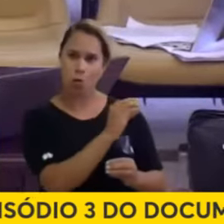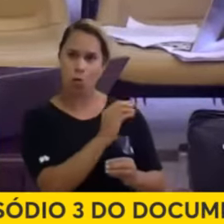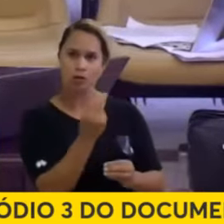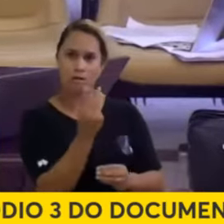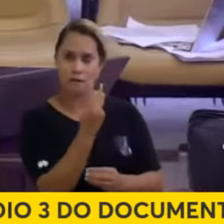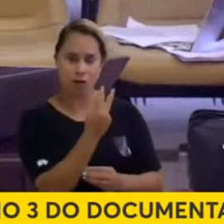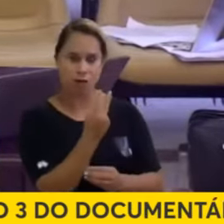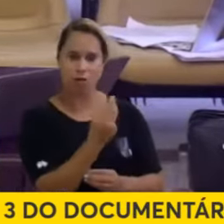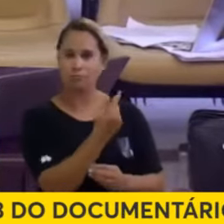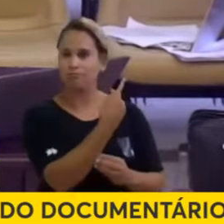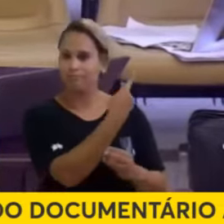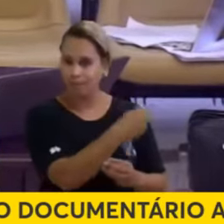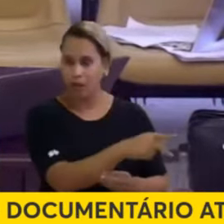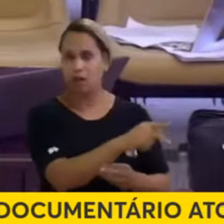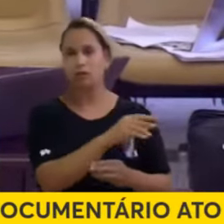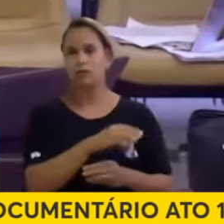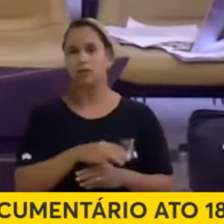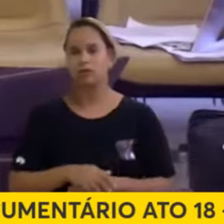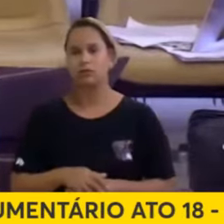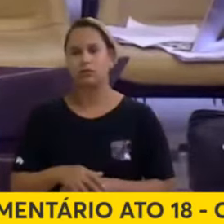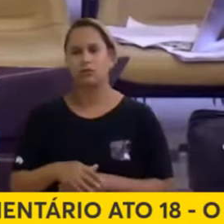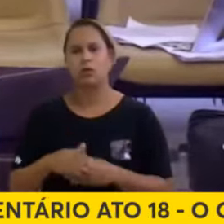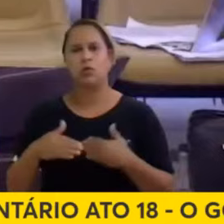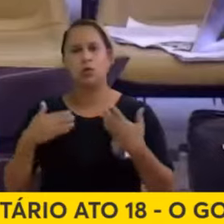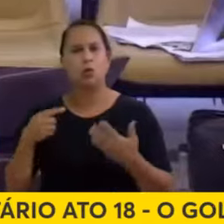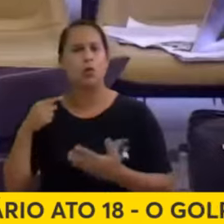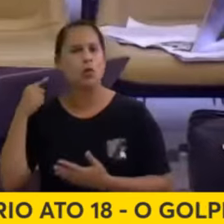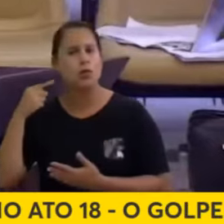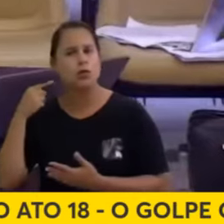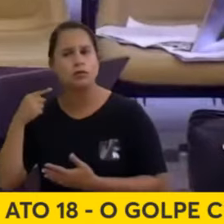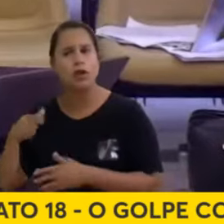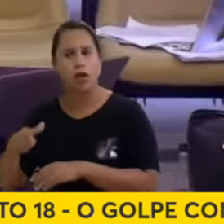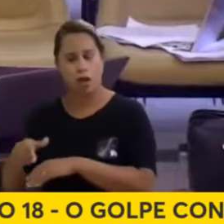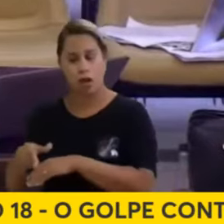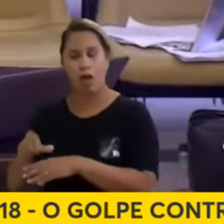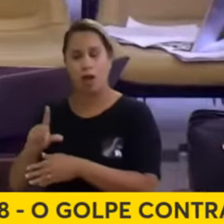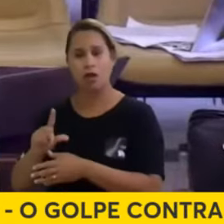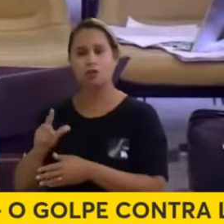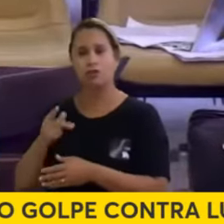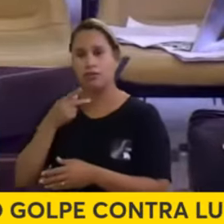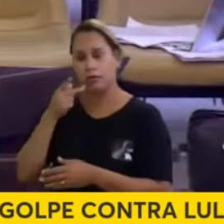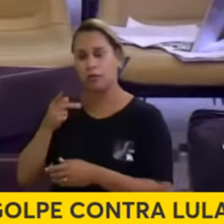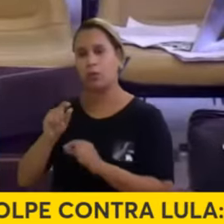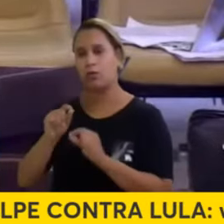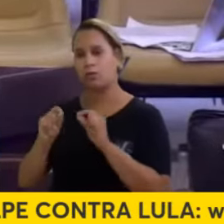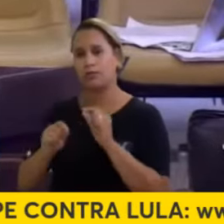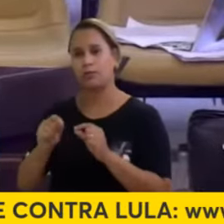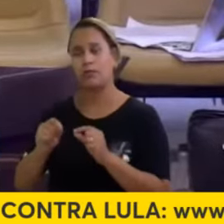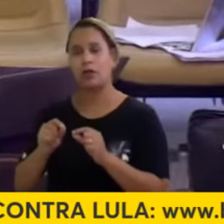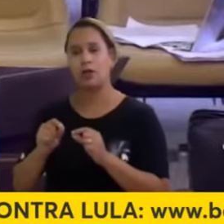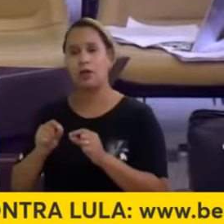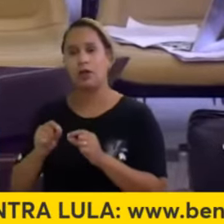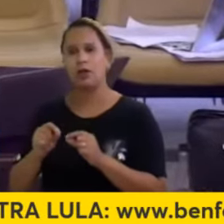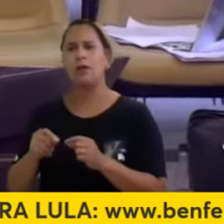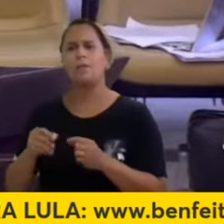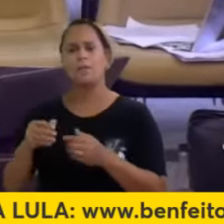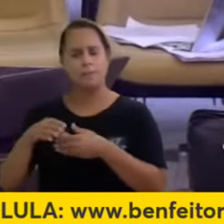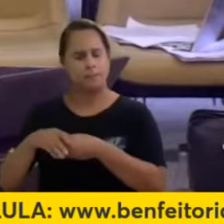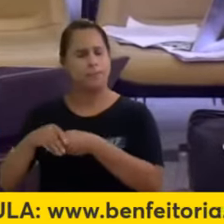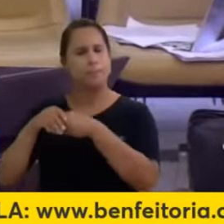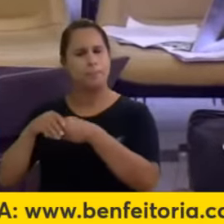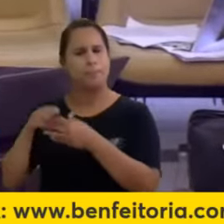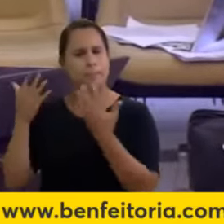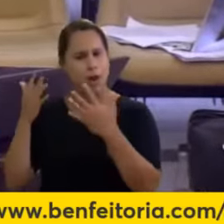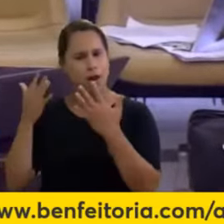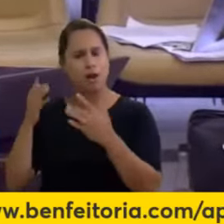individualização que Como o advogado que me antecedeu disse Parabéns ao Ministério Público por ter feito o trabalho que eles não fizeram eu